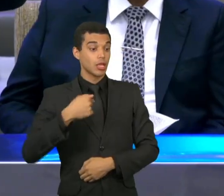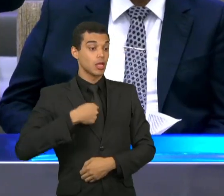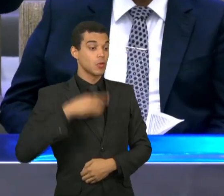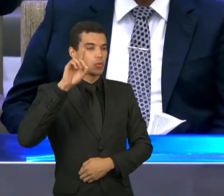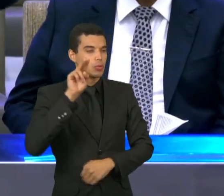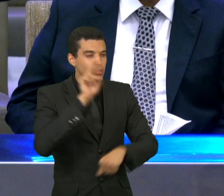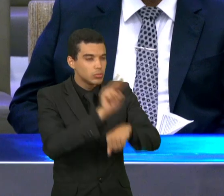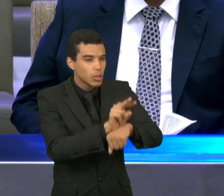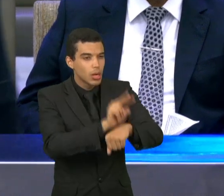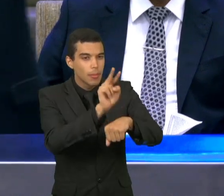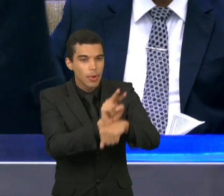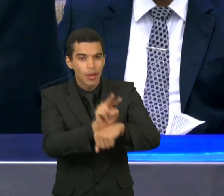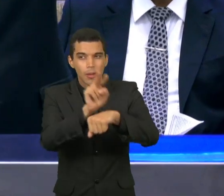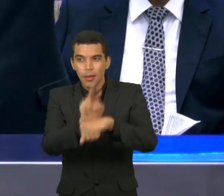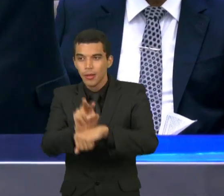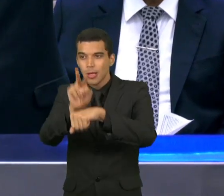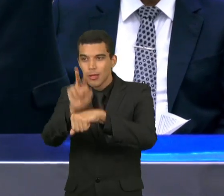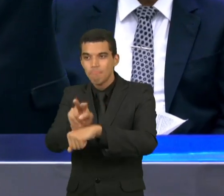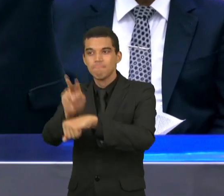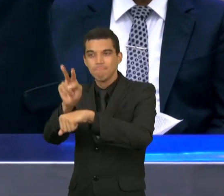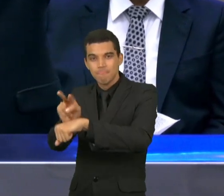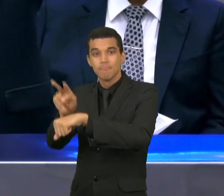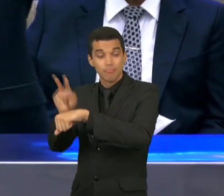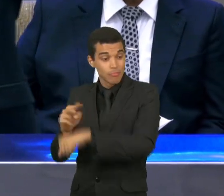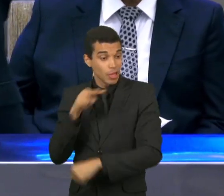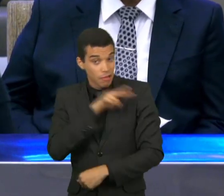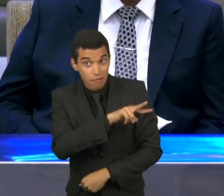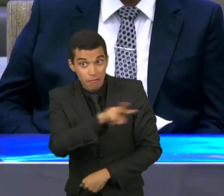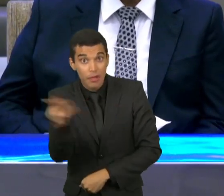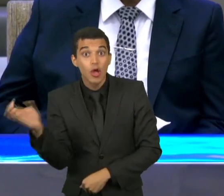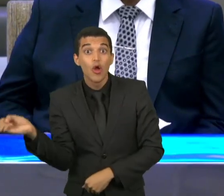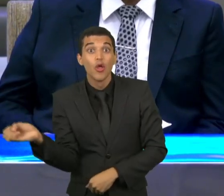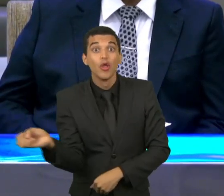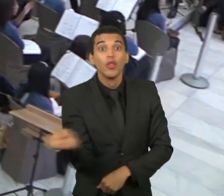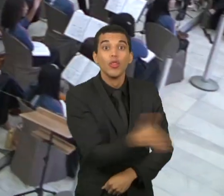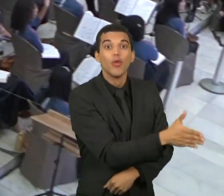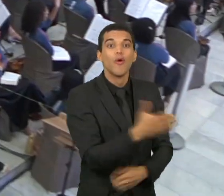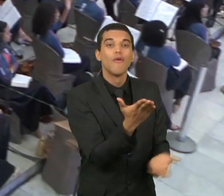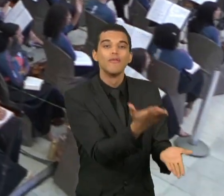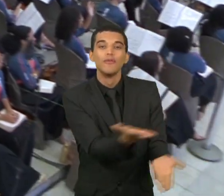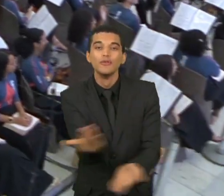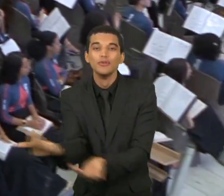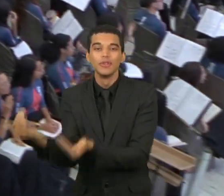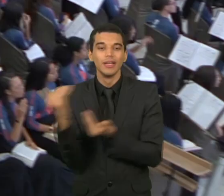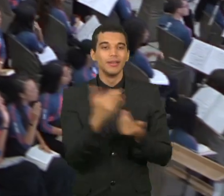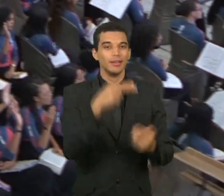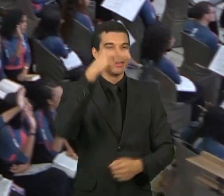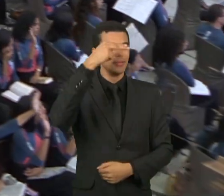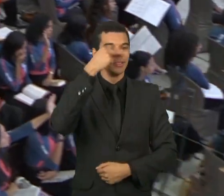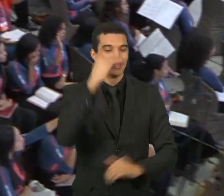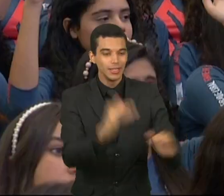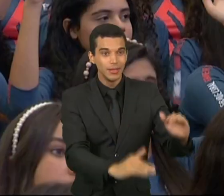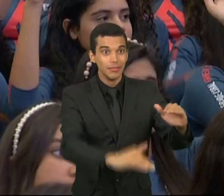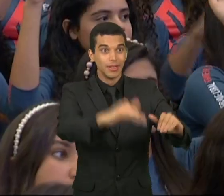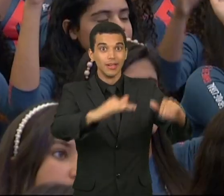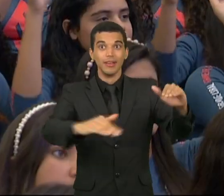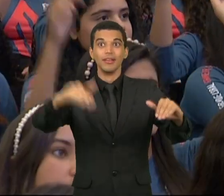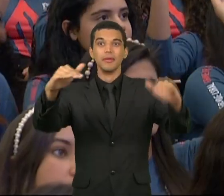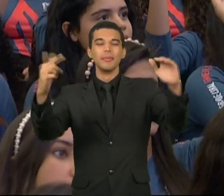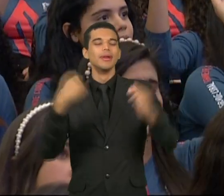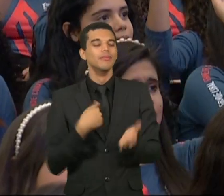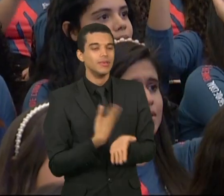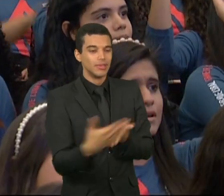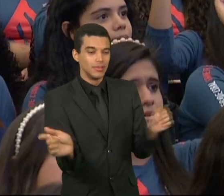minha igreja. Olha aí, uma nova geração na minha presença. Estou começando a formar uma